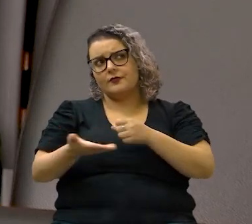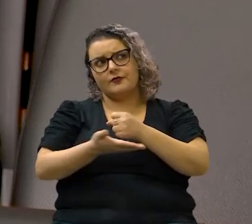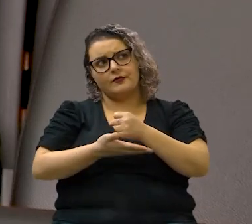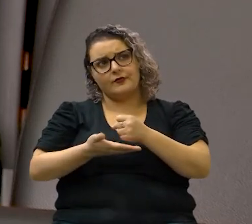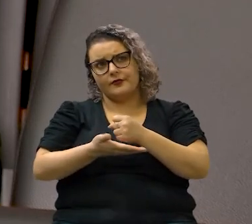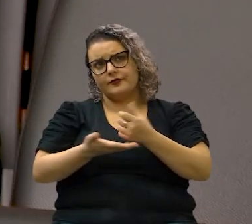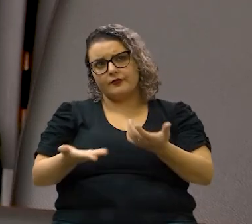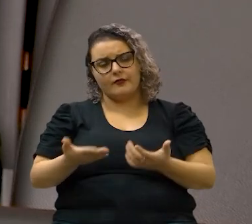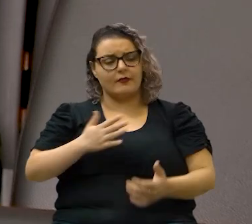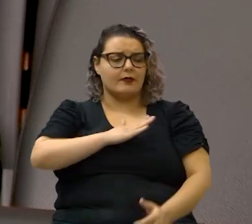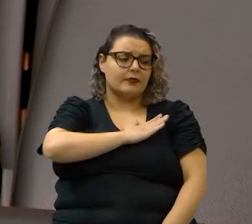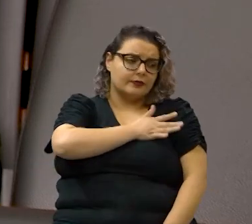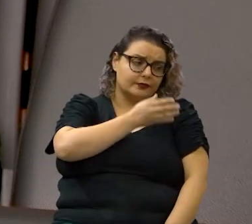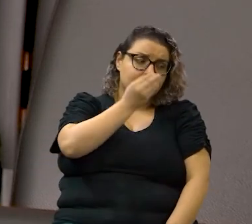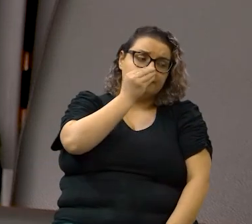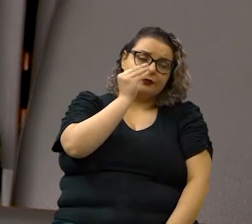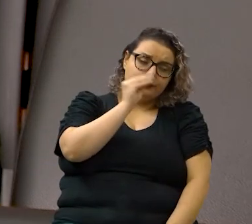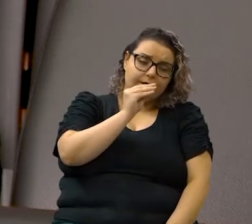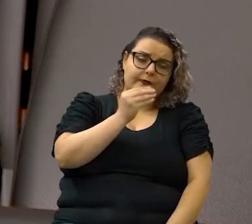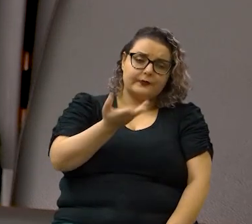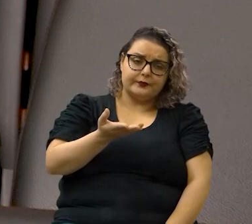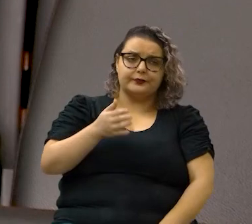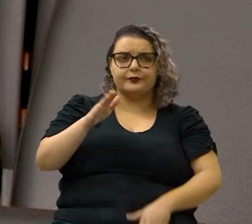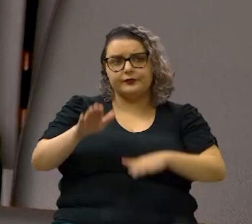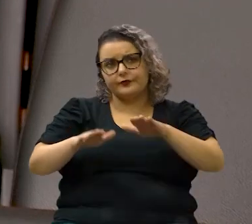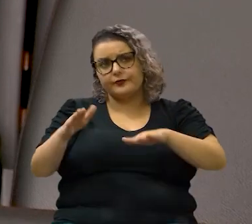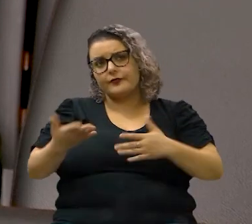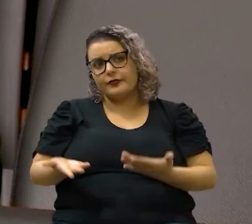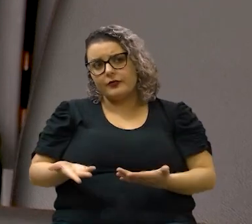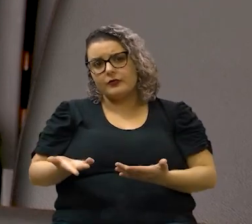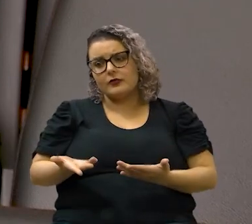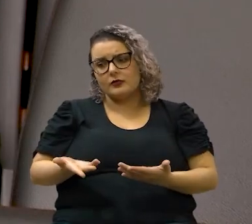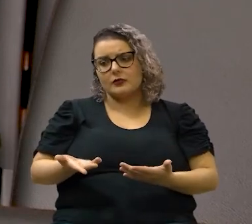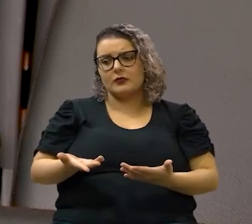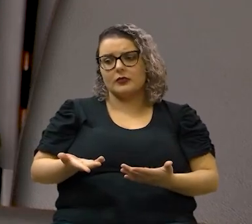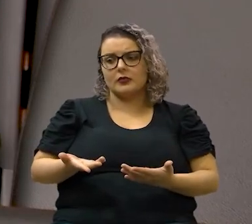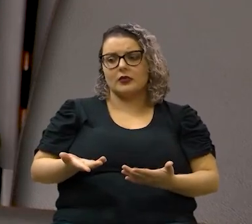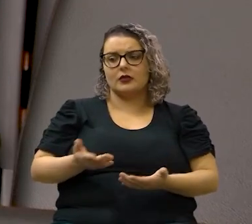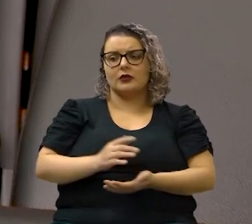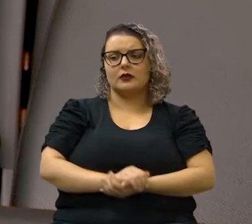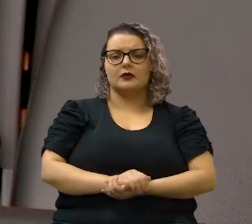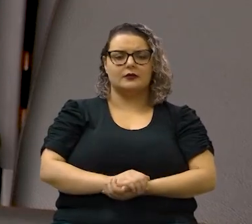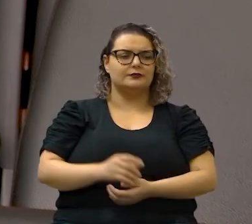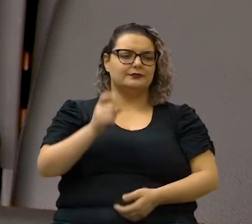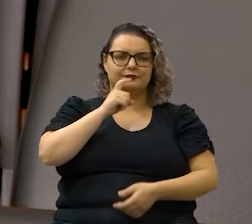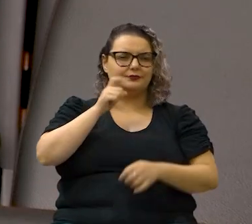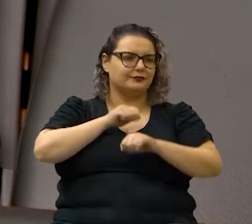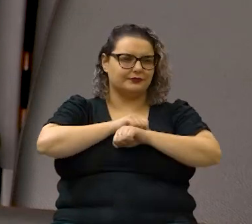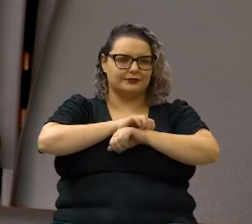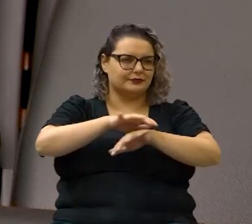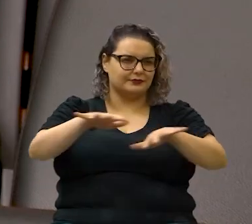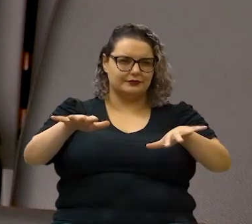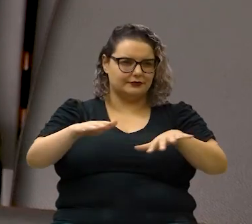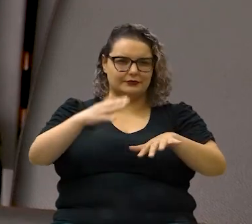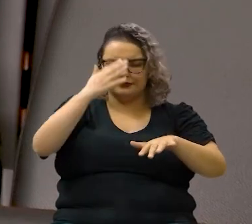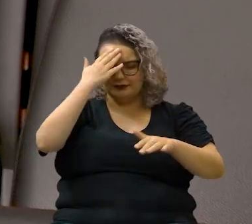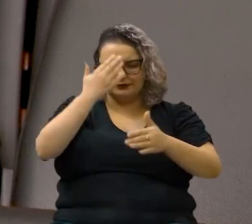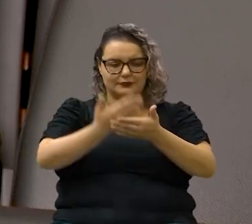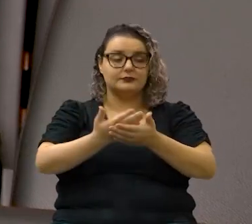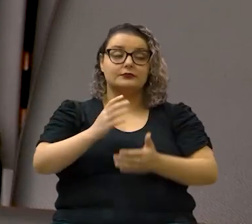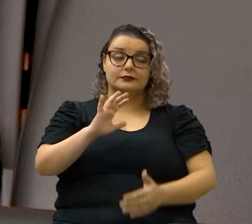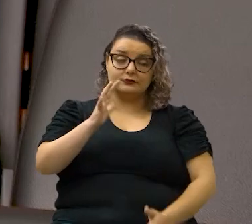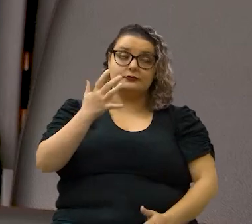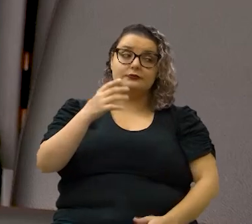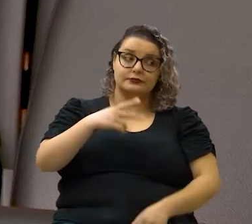vezes baseada em preconceito e discriminação e outras vezes também até em disseminação de mentiras, que é algo